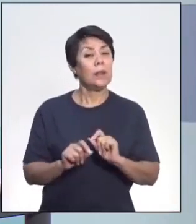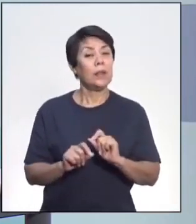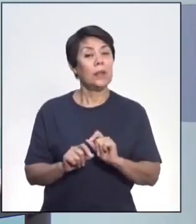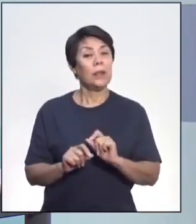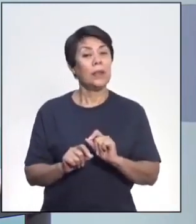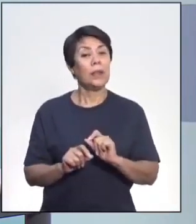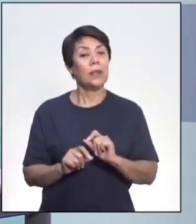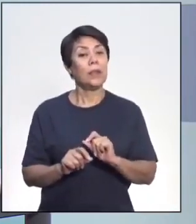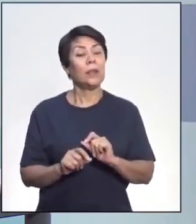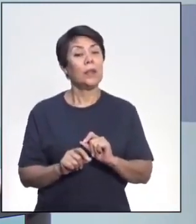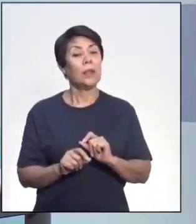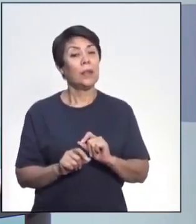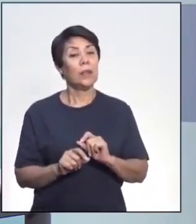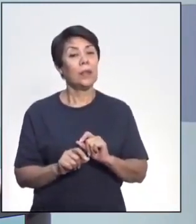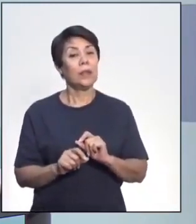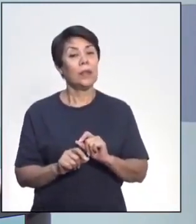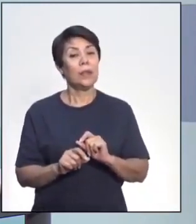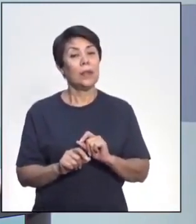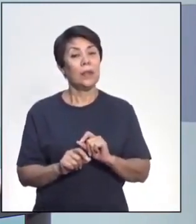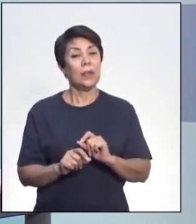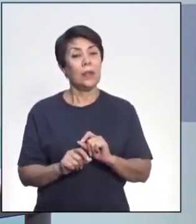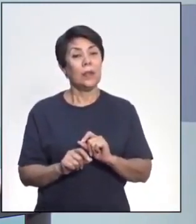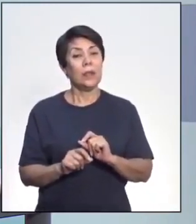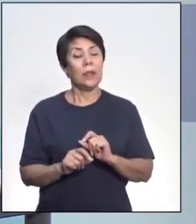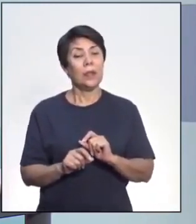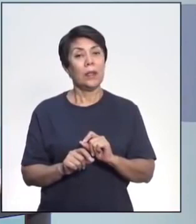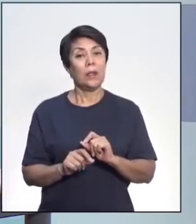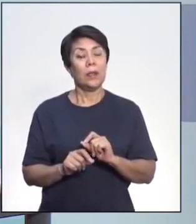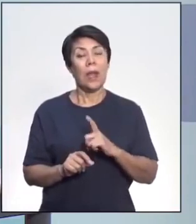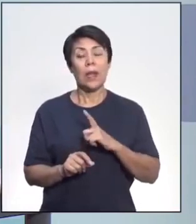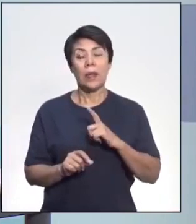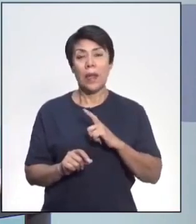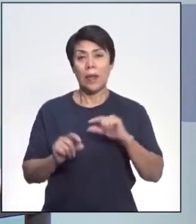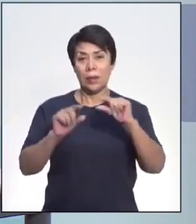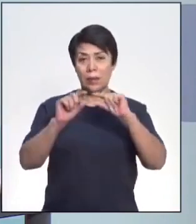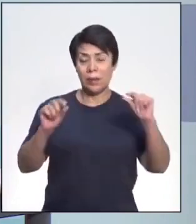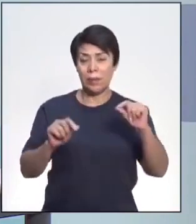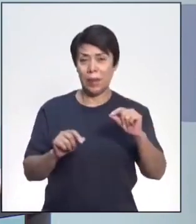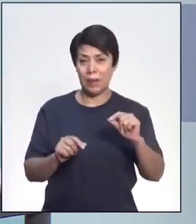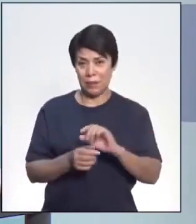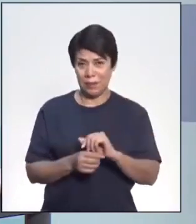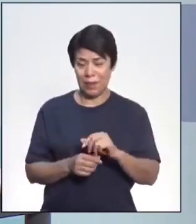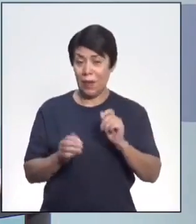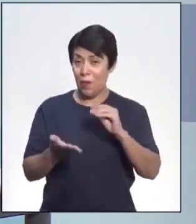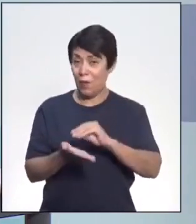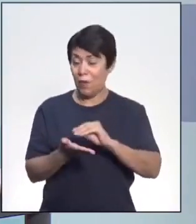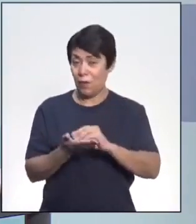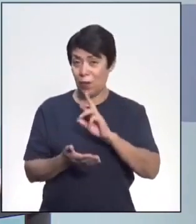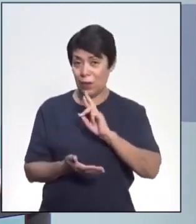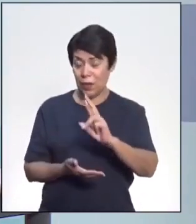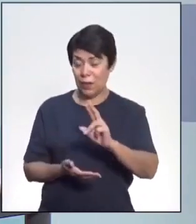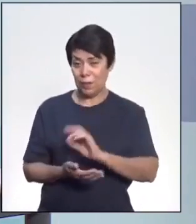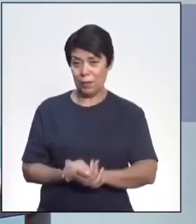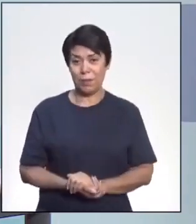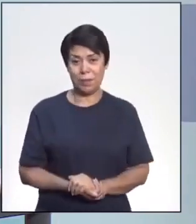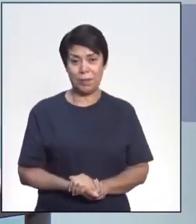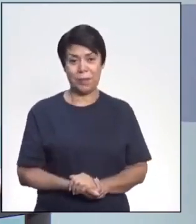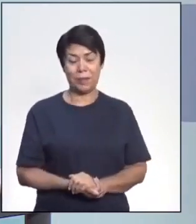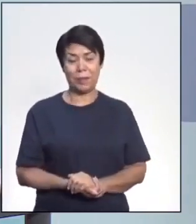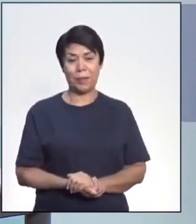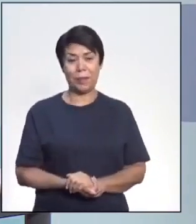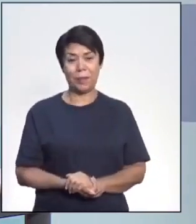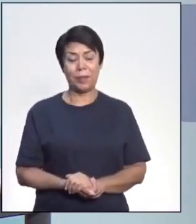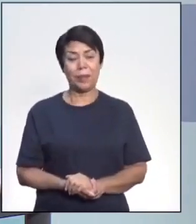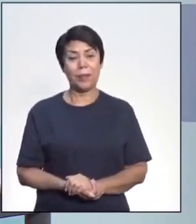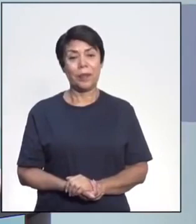quê? Também responder a nossa pergunta lá em cima, que eu deixei em branco. Lembra da pergunta? Vamos voltar um pouquinho nela lá? Deixa eu voltar para vocês aqui, ó. É que eu